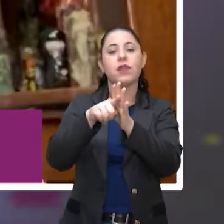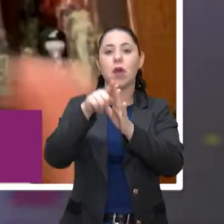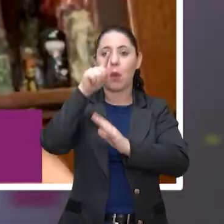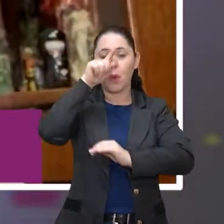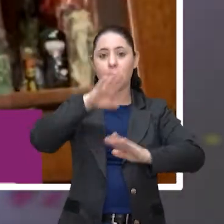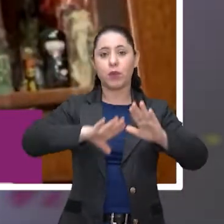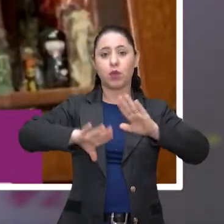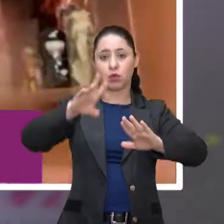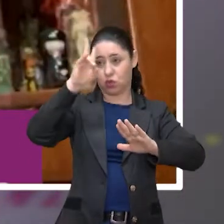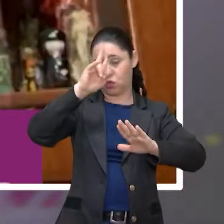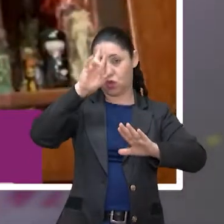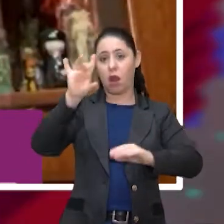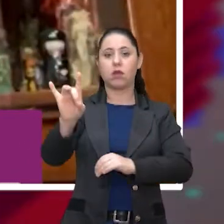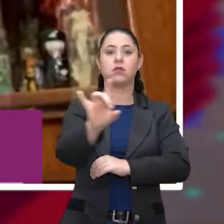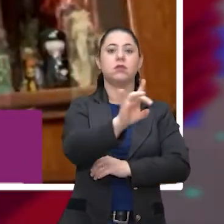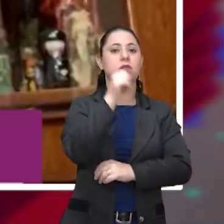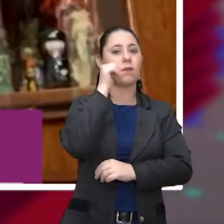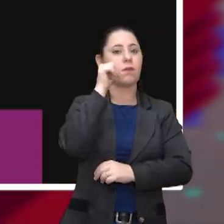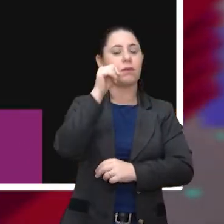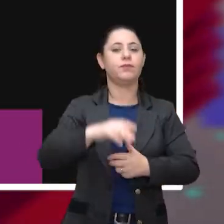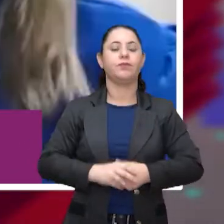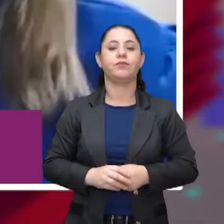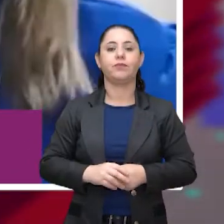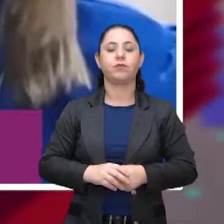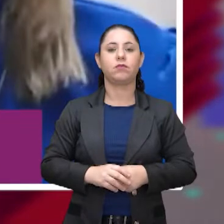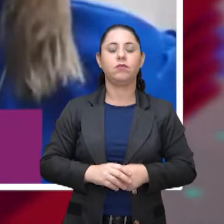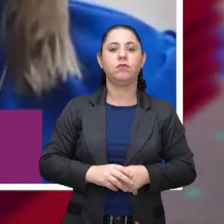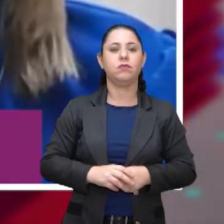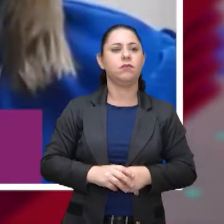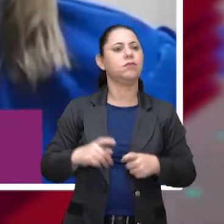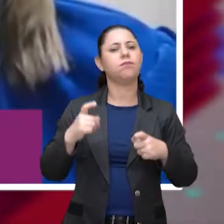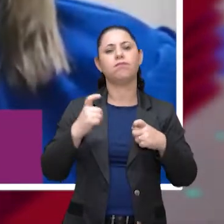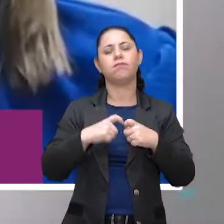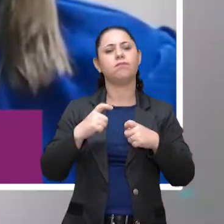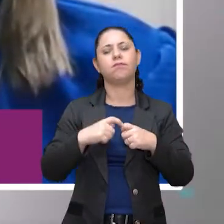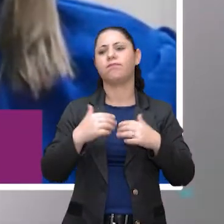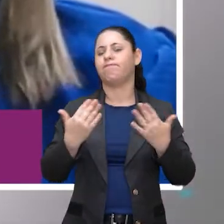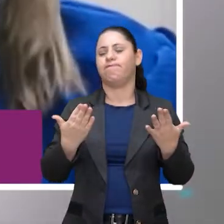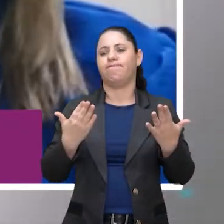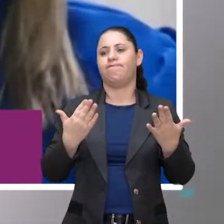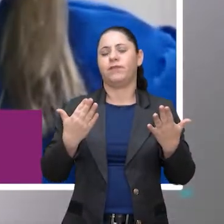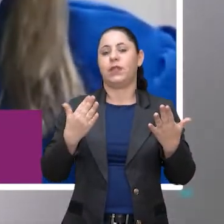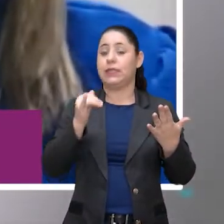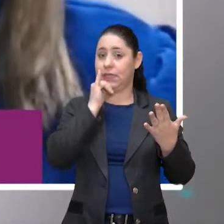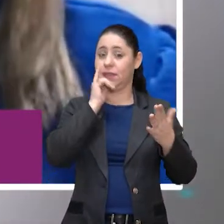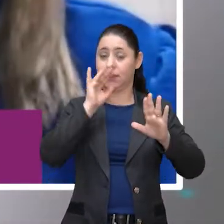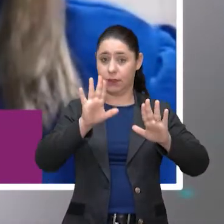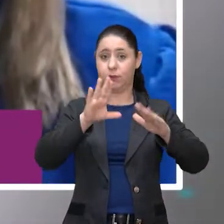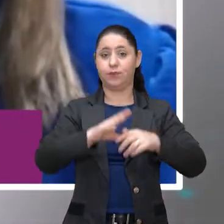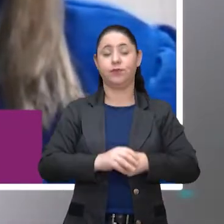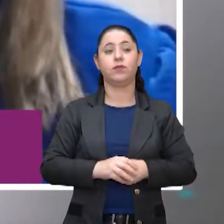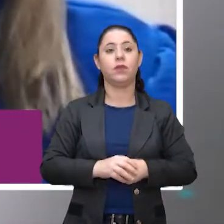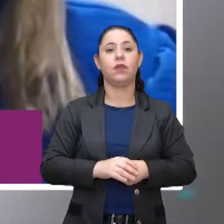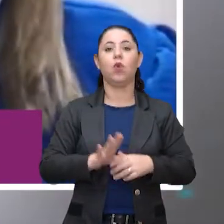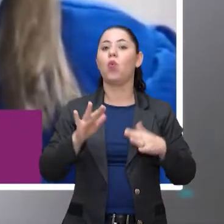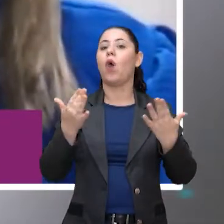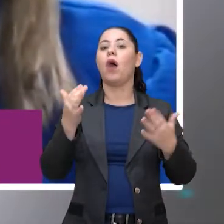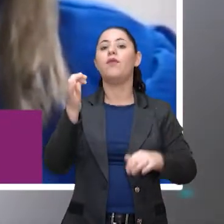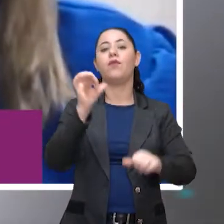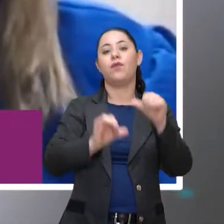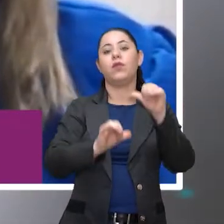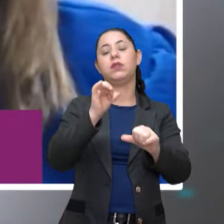conforme a história de cada mulher. Doutora, uma situação, que